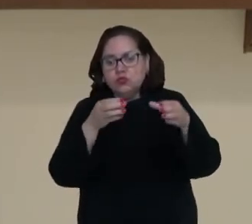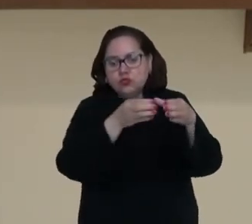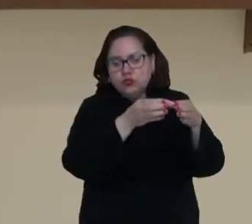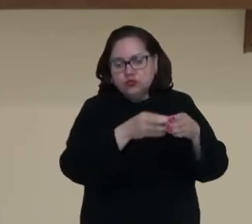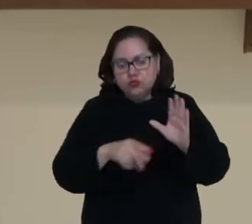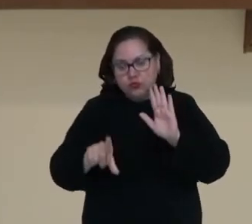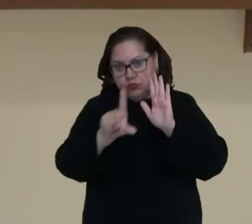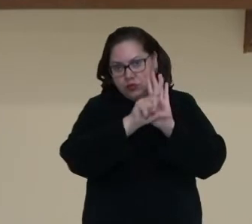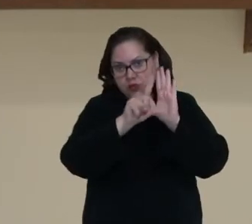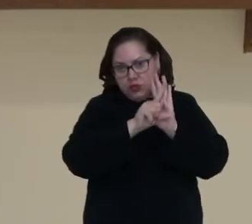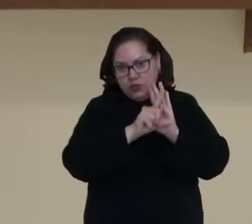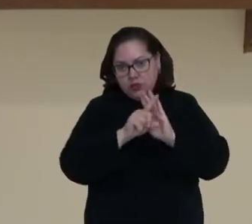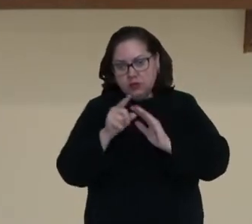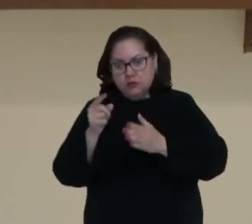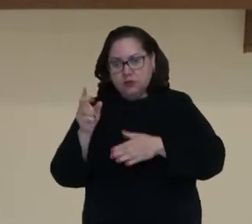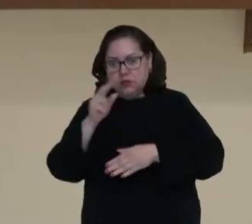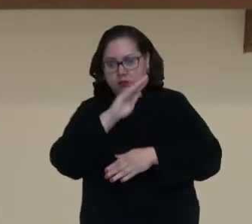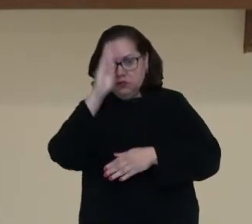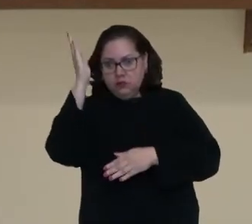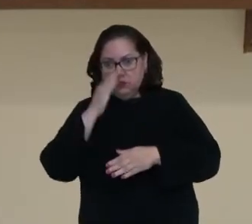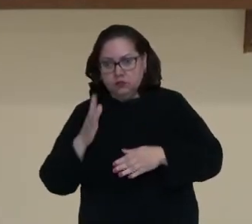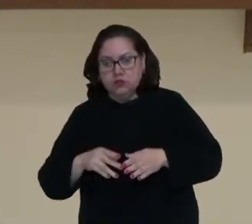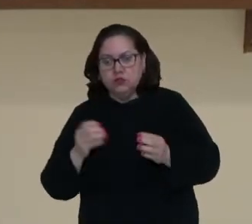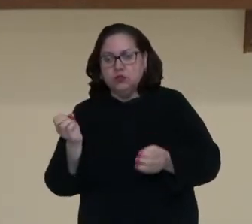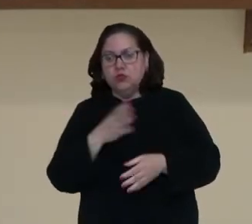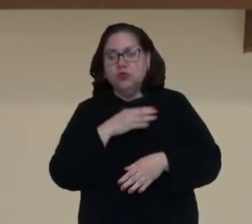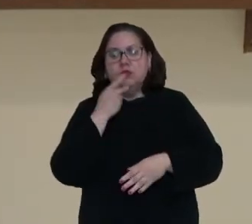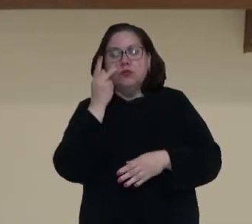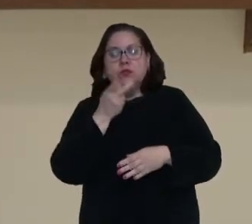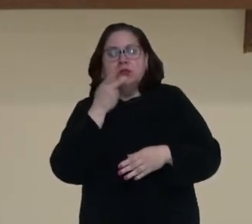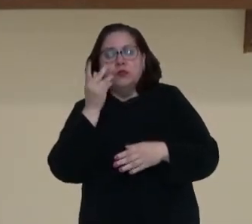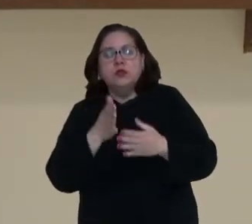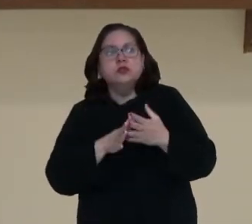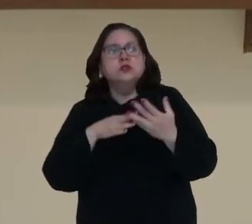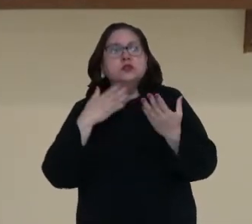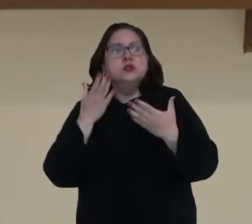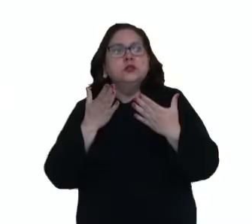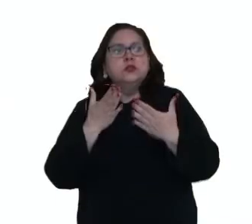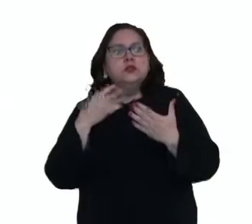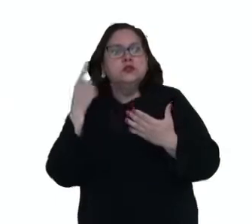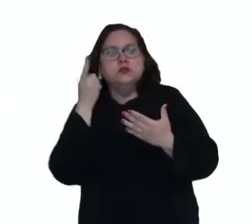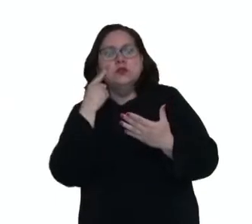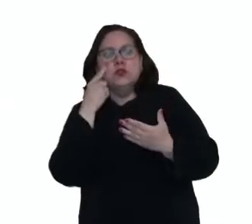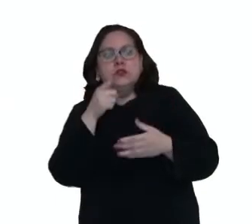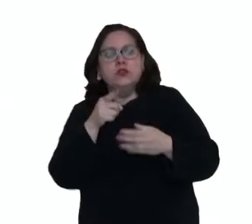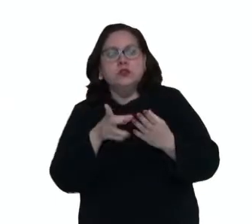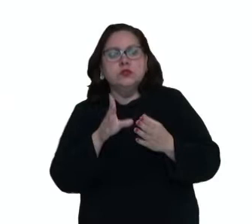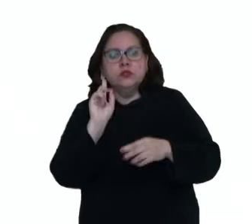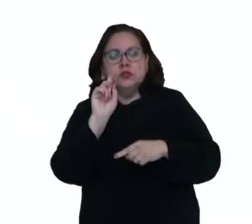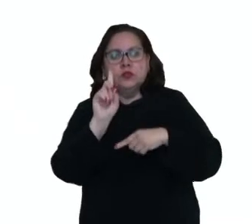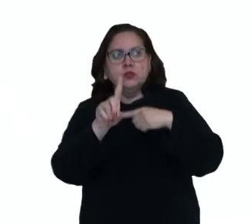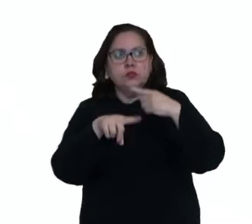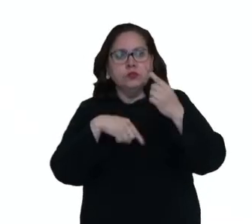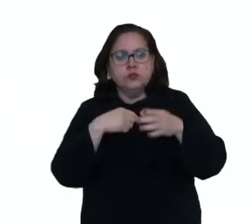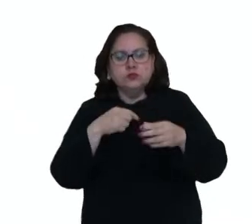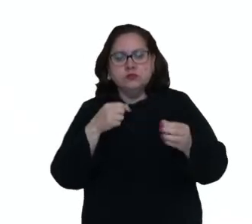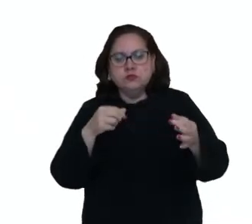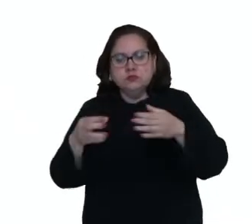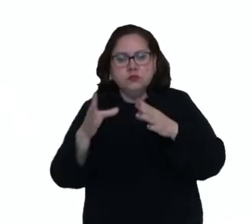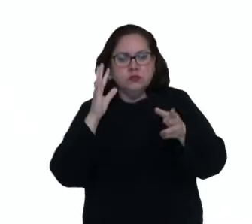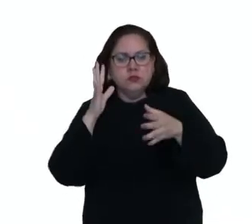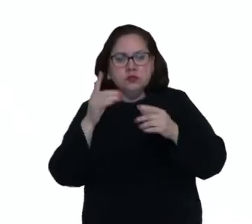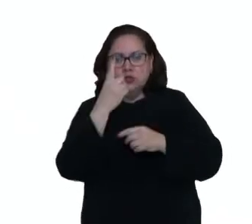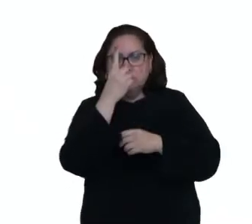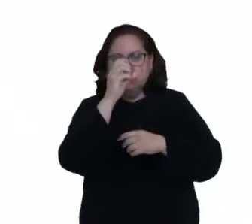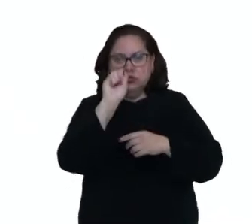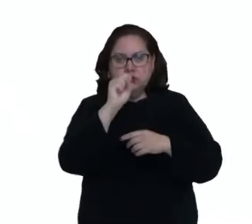leis para reger essa nação com essa nova proposta, né? A gente vai ver que após intensos debates, em 18 de